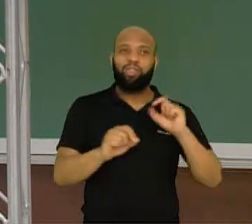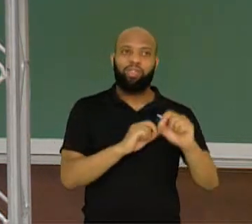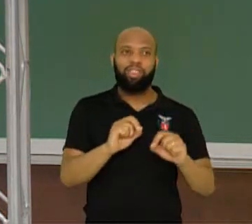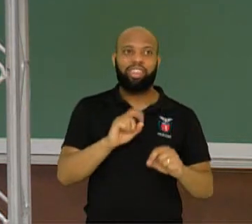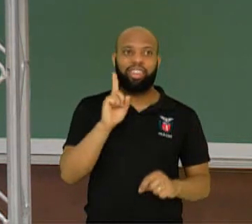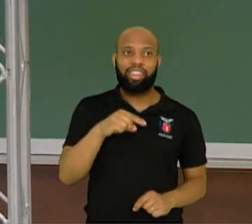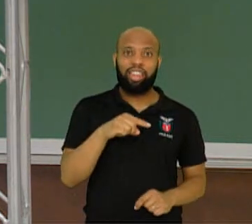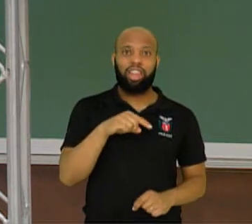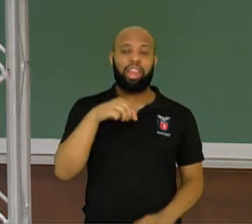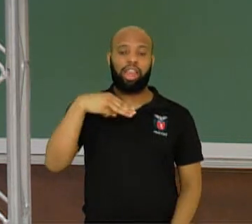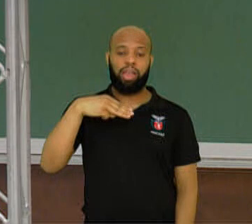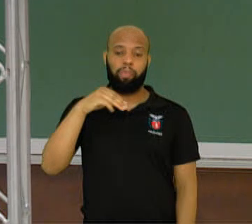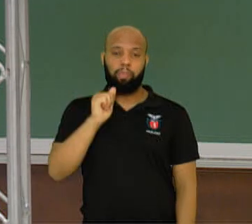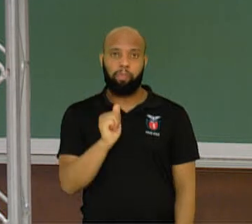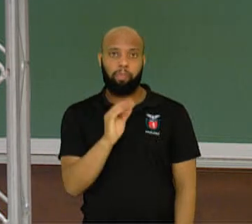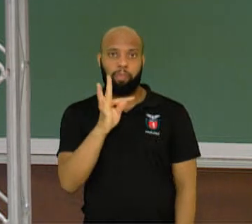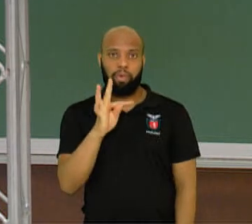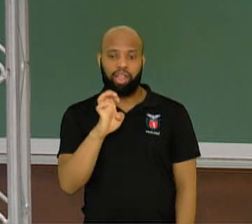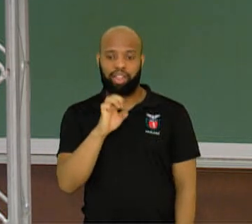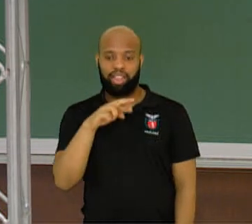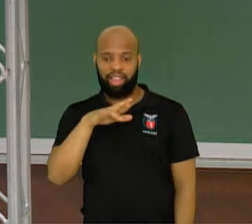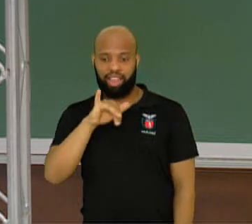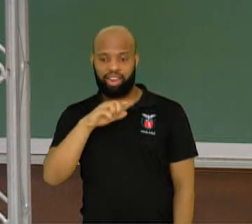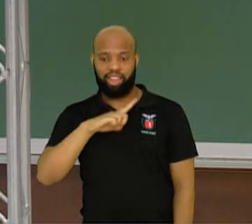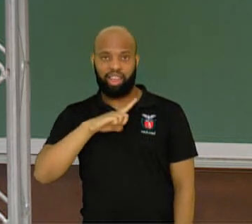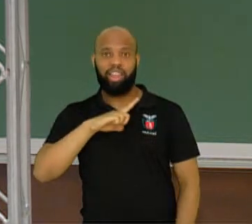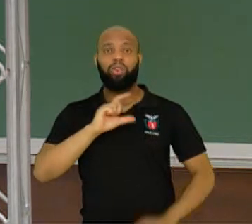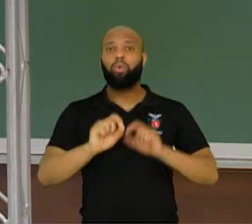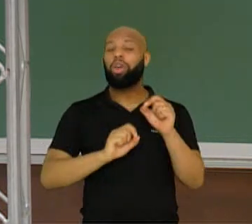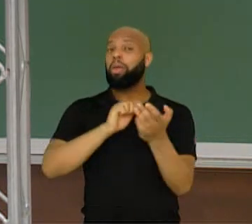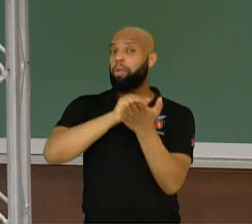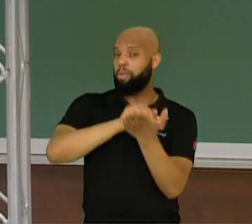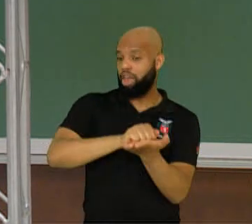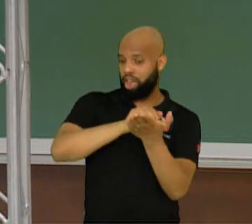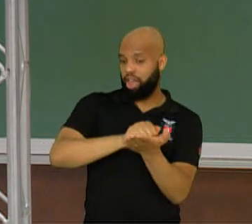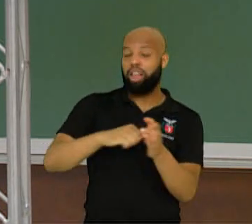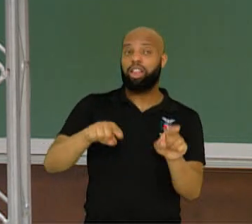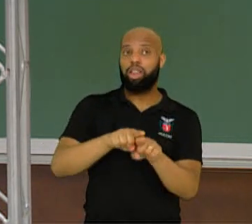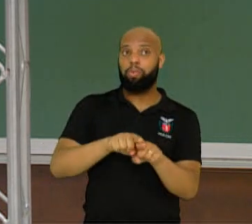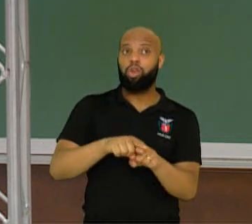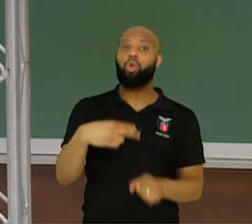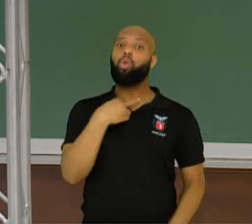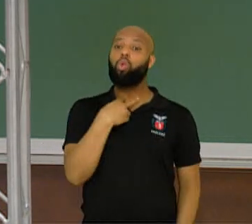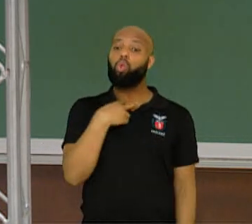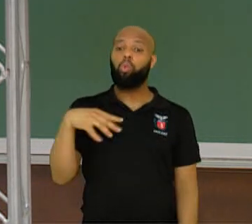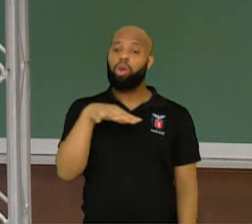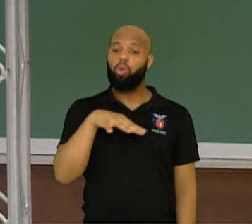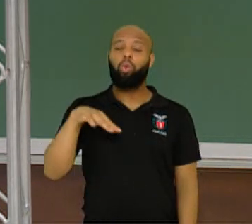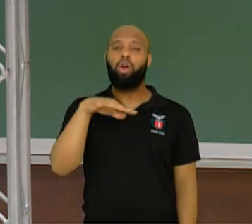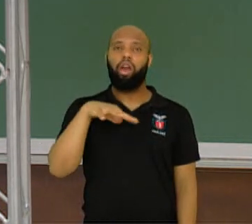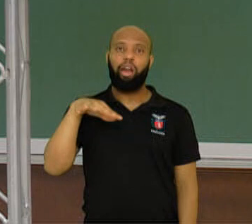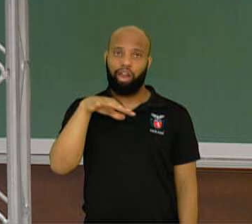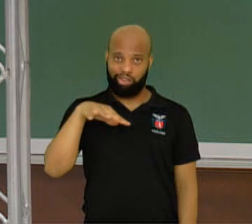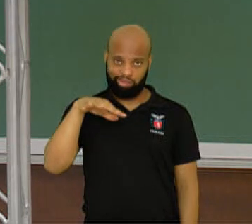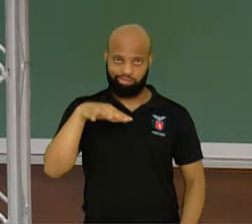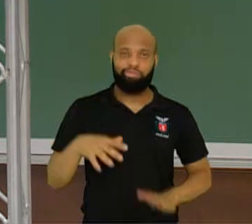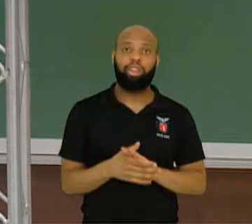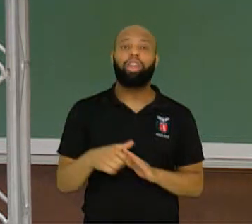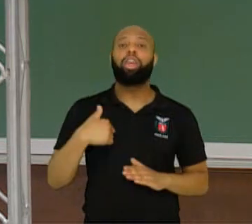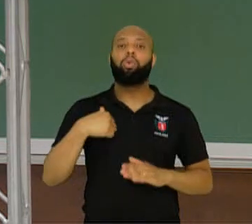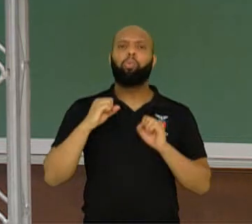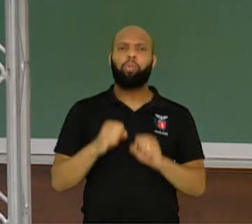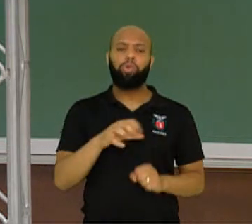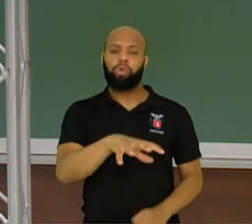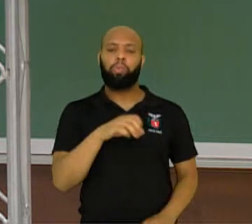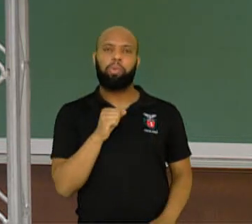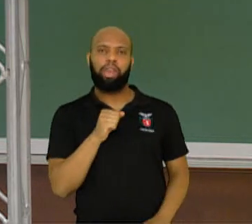de matéria, porque ela tem massa e ocupa um lugar no espaço. Então, eu posso pegar essa água, colocar